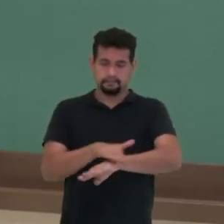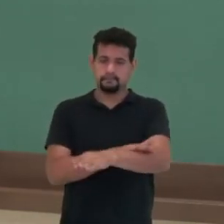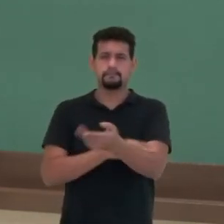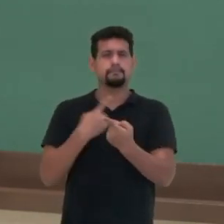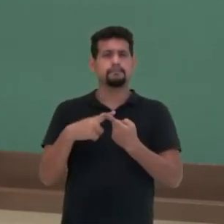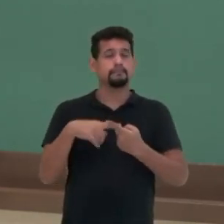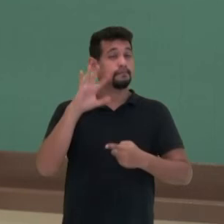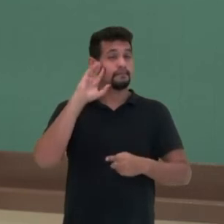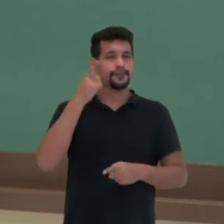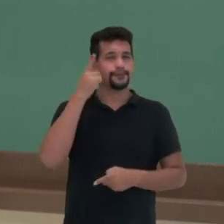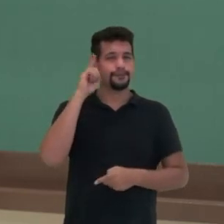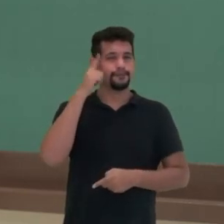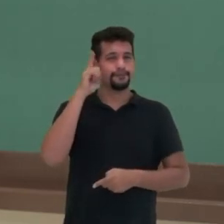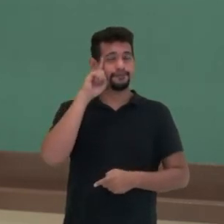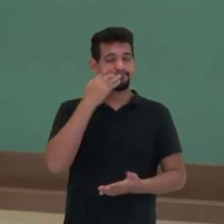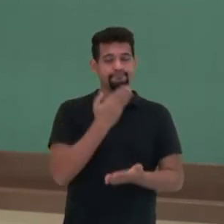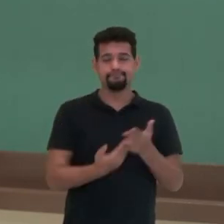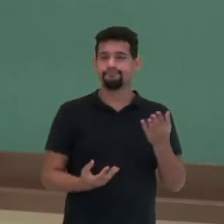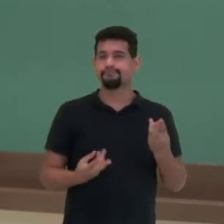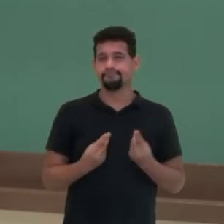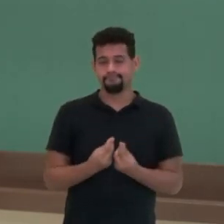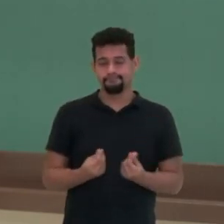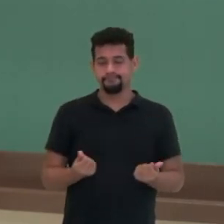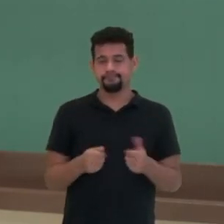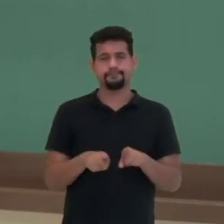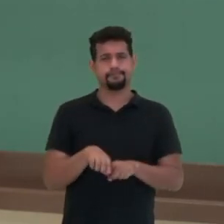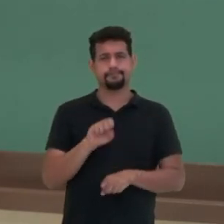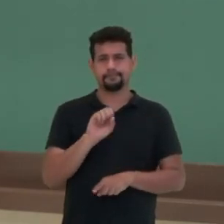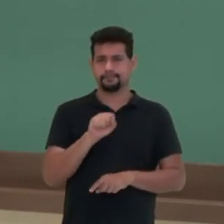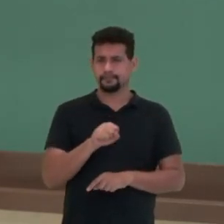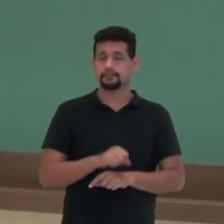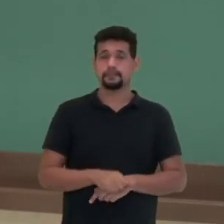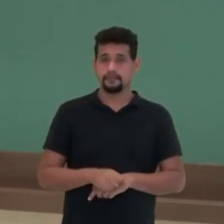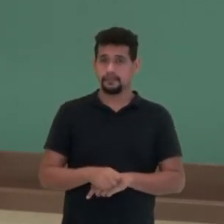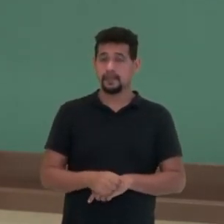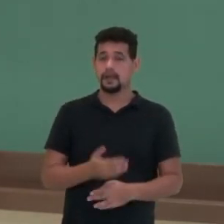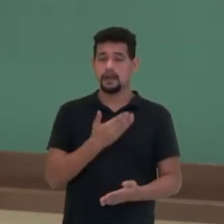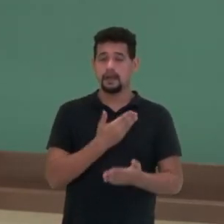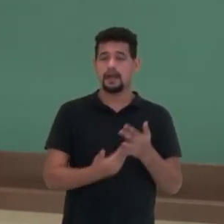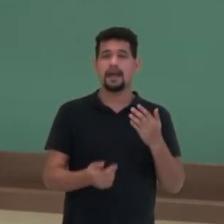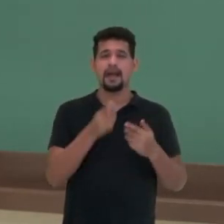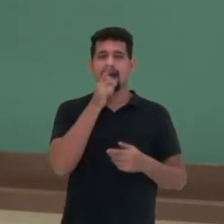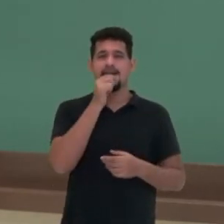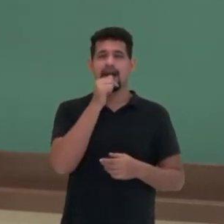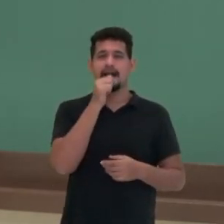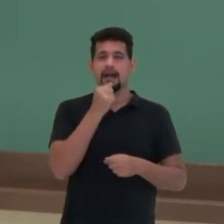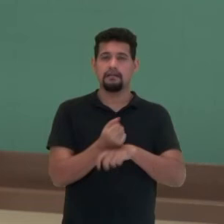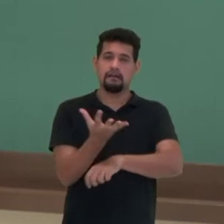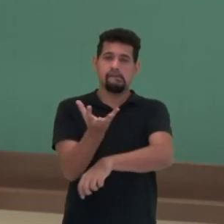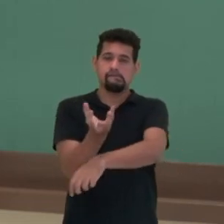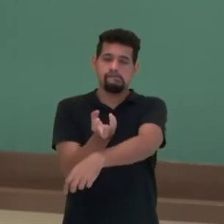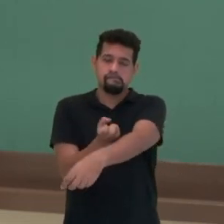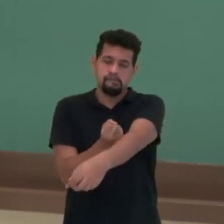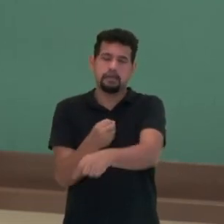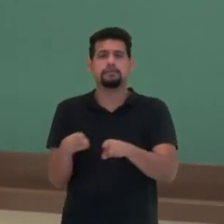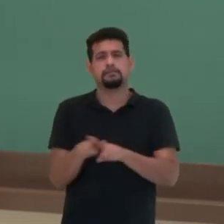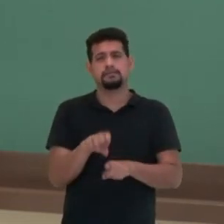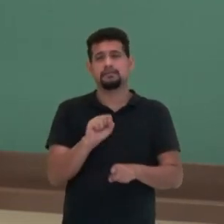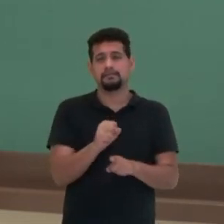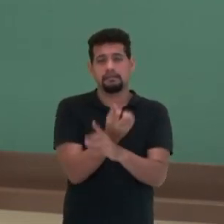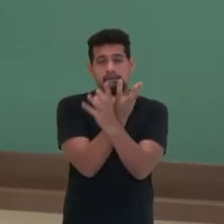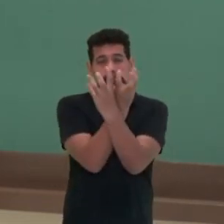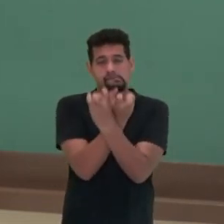vai, no dia a dia, acaba perdendo, né, perdendo água da pele, a pele vai ficando